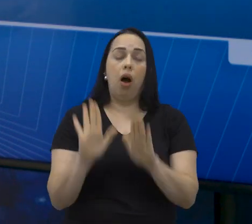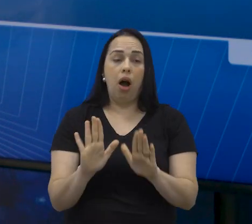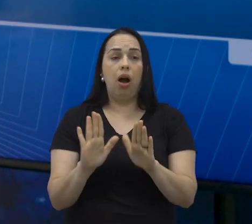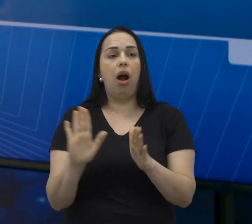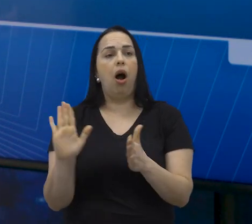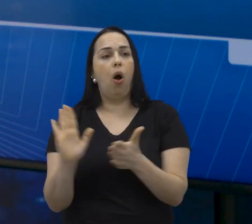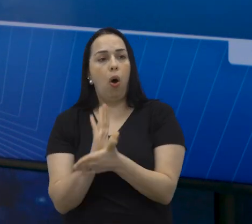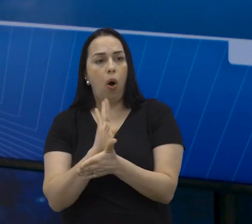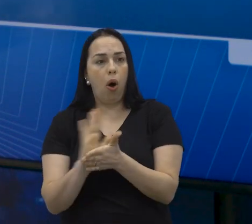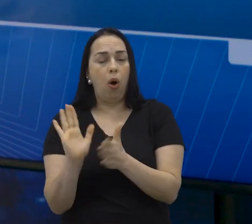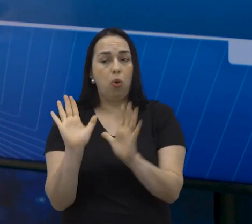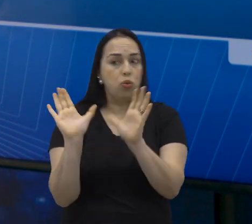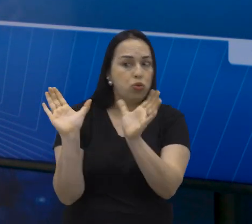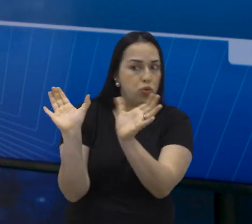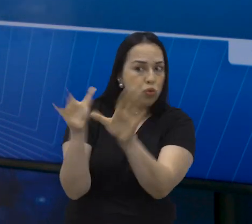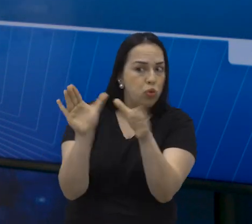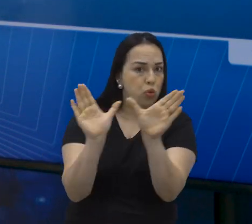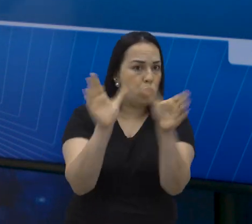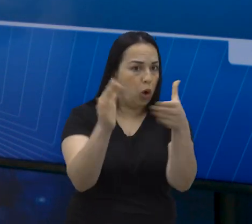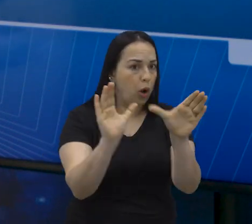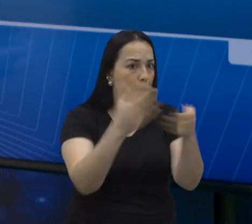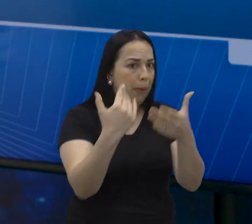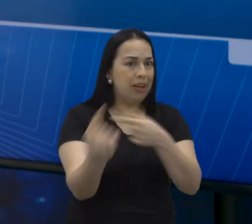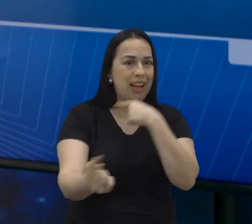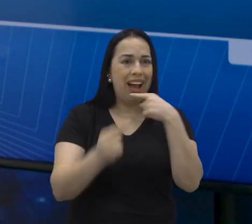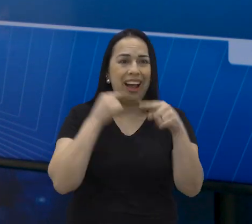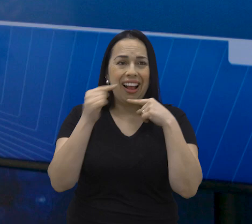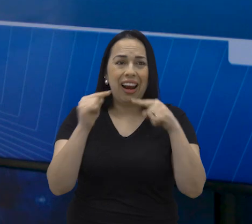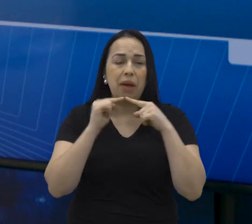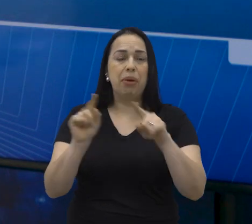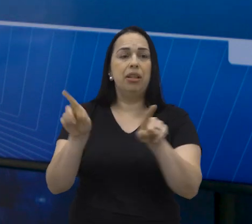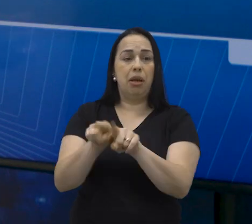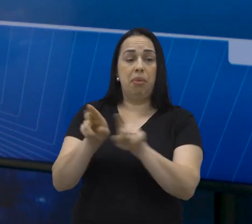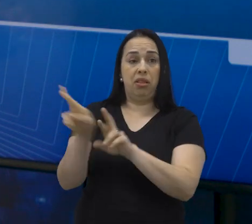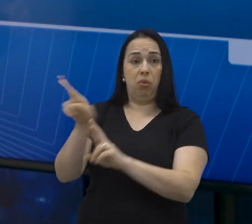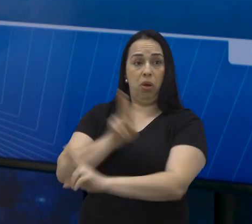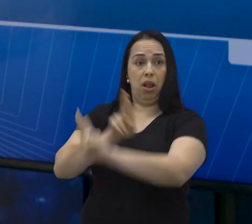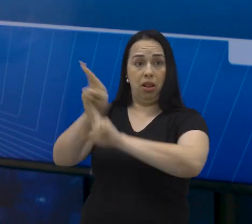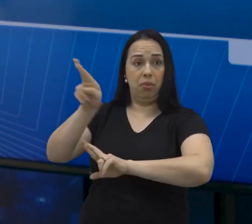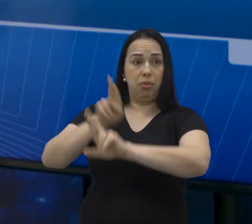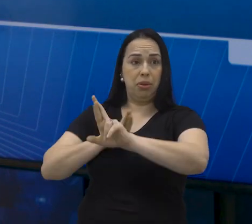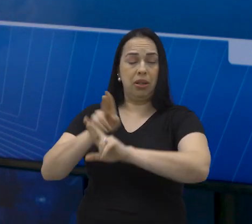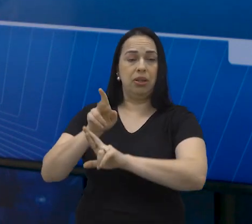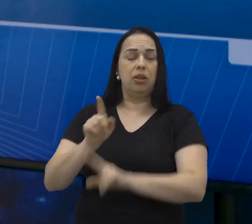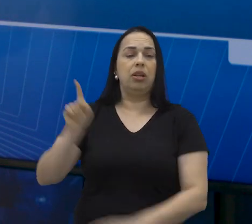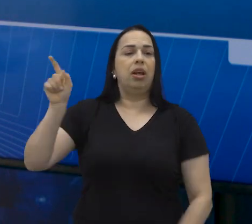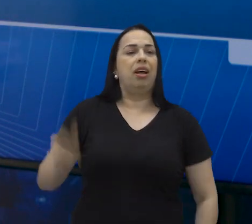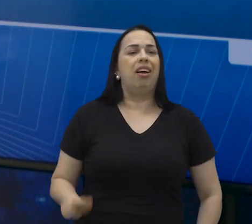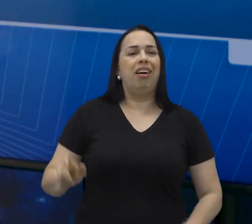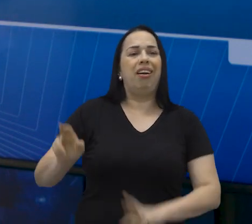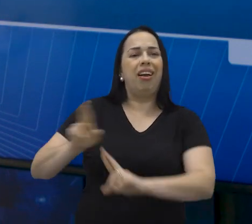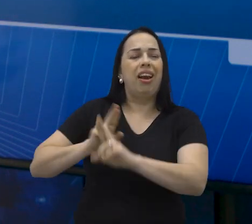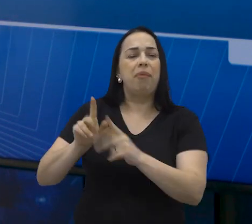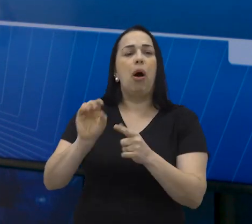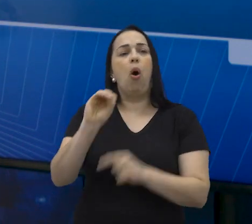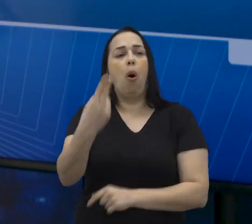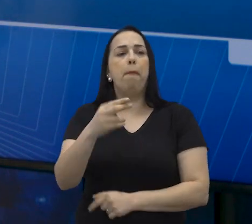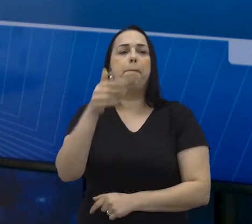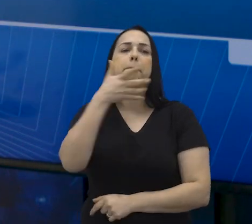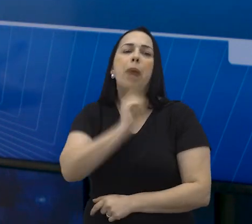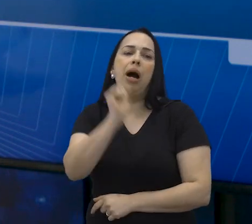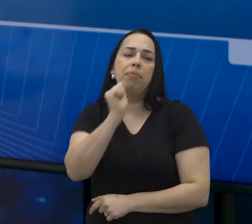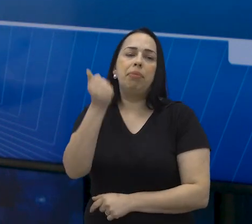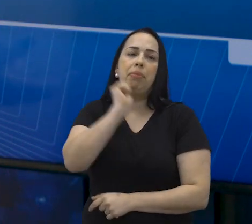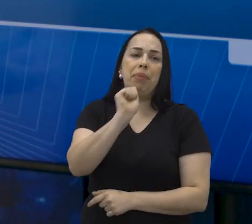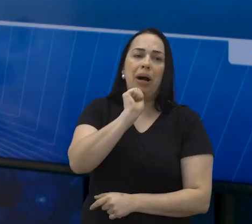algumas queixas, em grupos, a gente vê, às vezes, em relacionamentos, afetivos, essa queixa do parceiro ou dos pais, ou